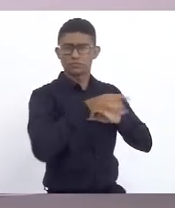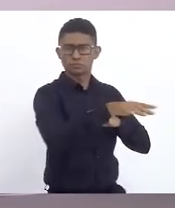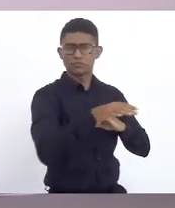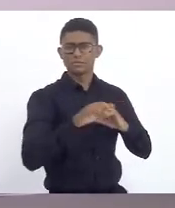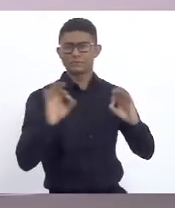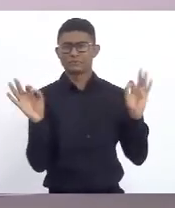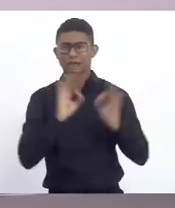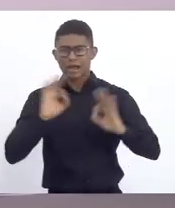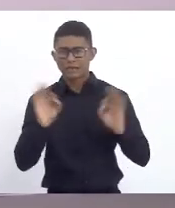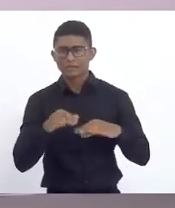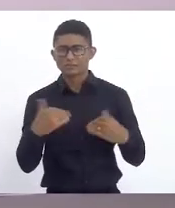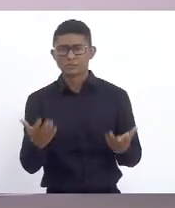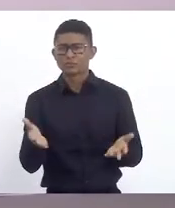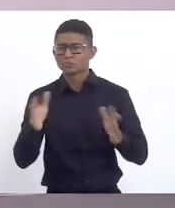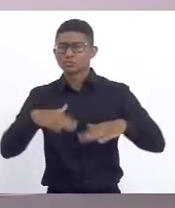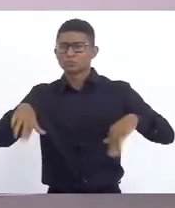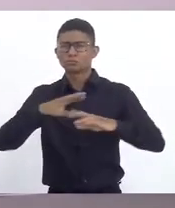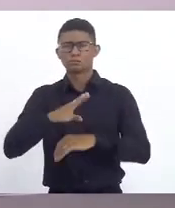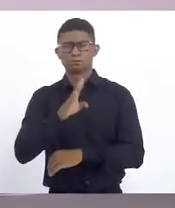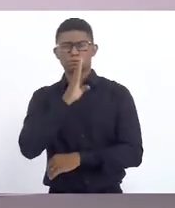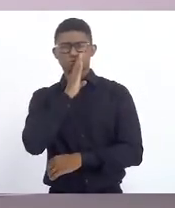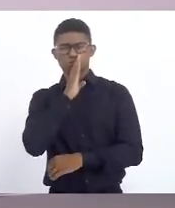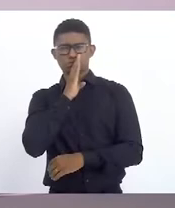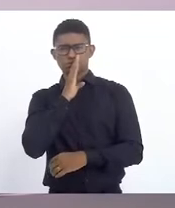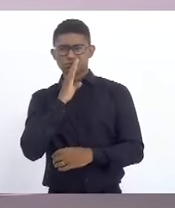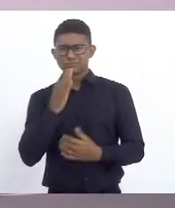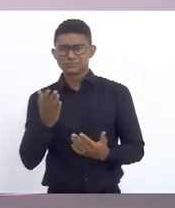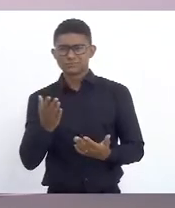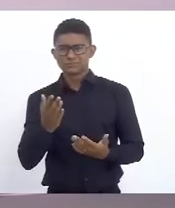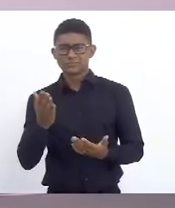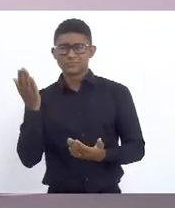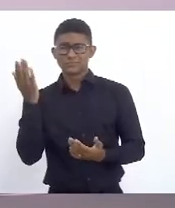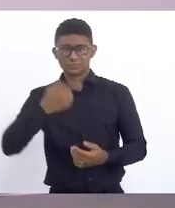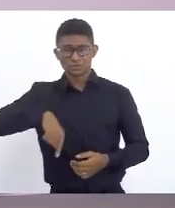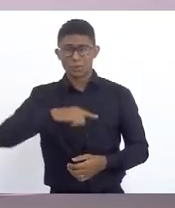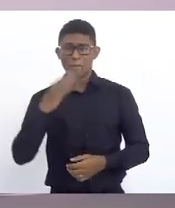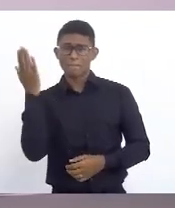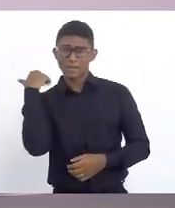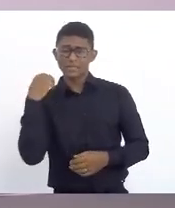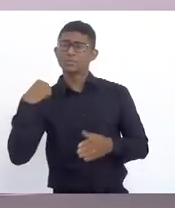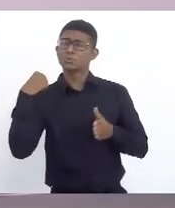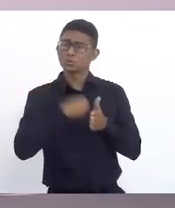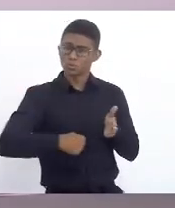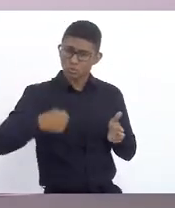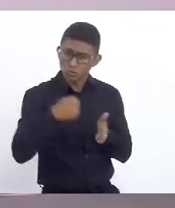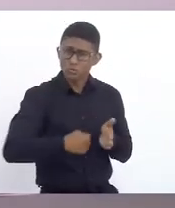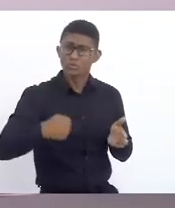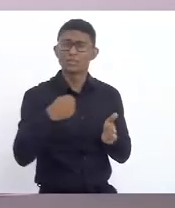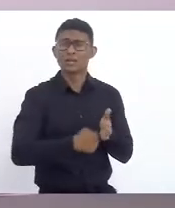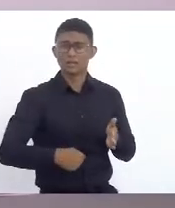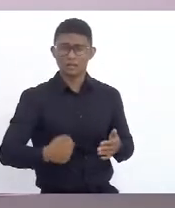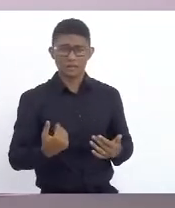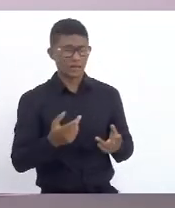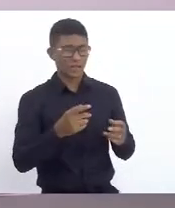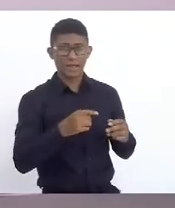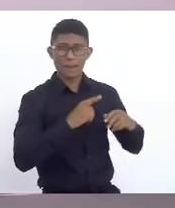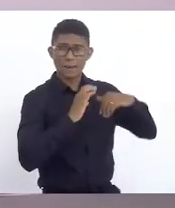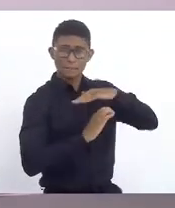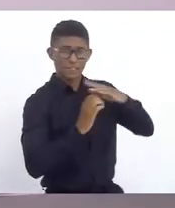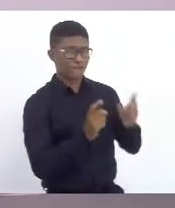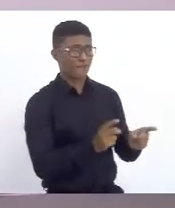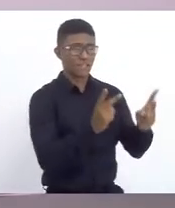e vocês não falam nada. E a gente lutou contra a privatização, vocês só estavam discutindo o emprego de